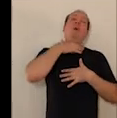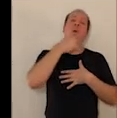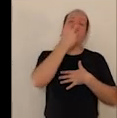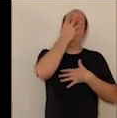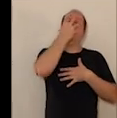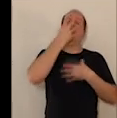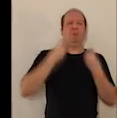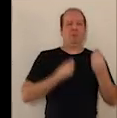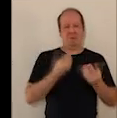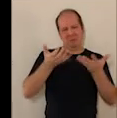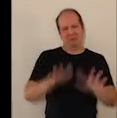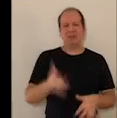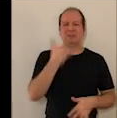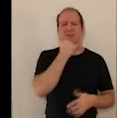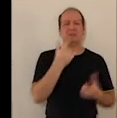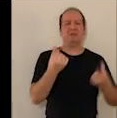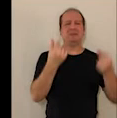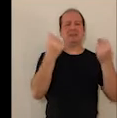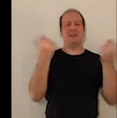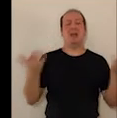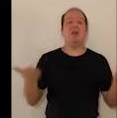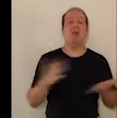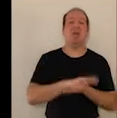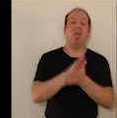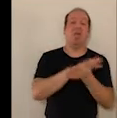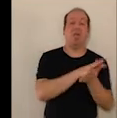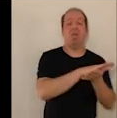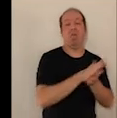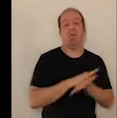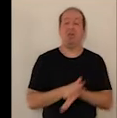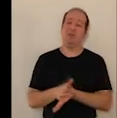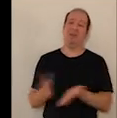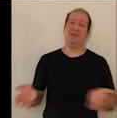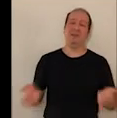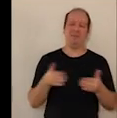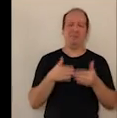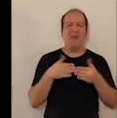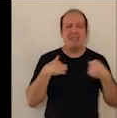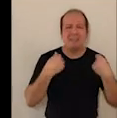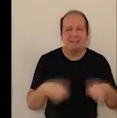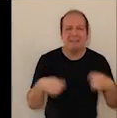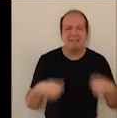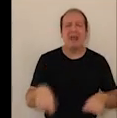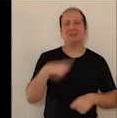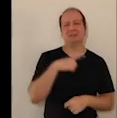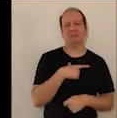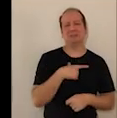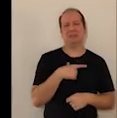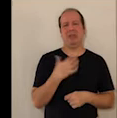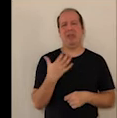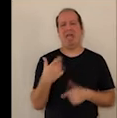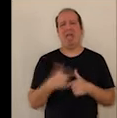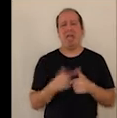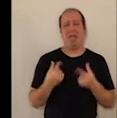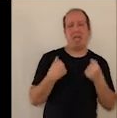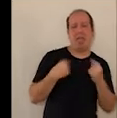vez de desfrutar do meu dinheiro, dei-me na veneta troçar desses percevejos. Que necessidade eu tinha da herança de Corbaccio, da esposa